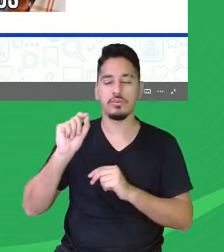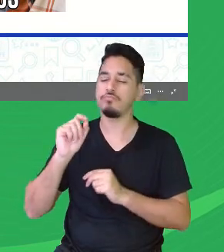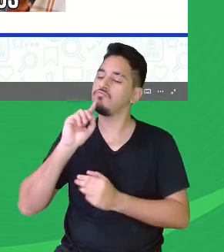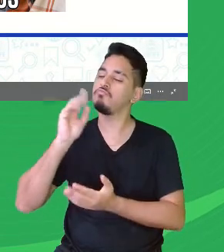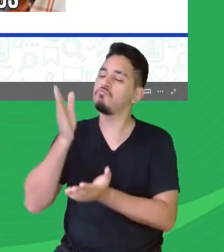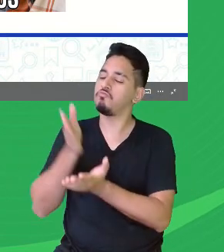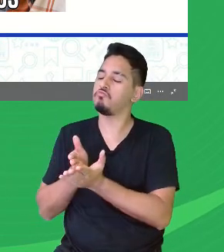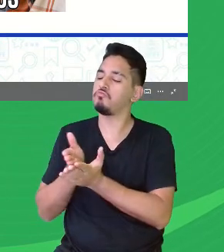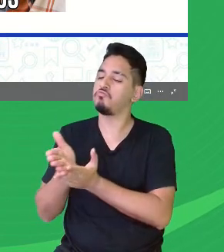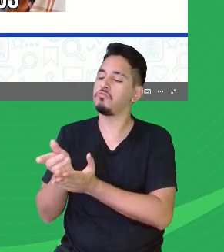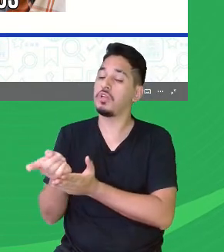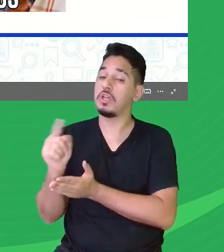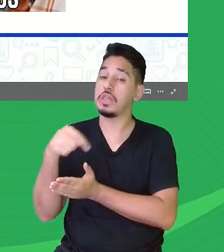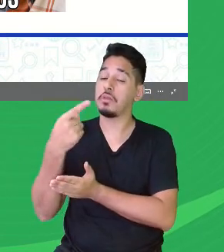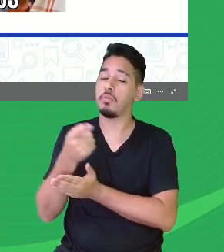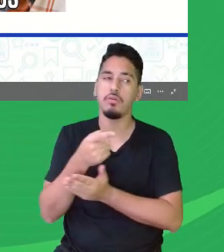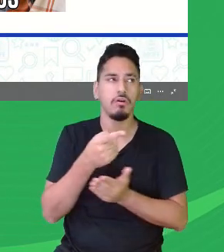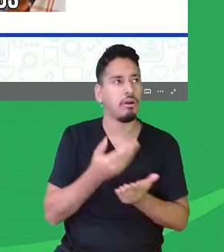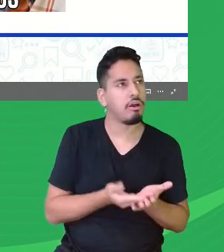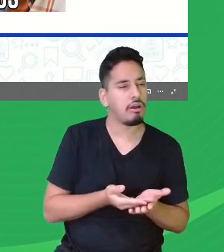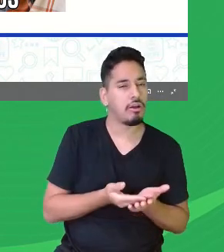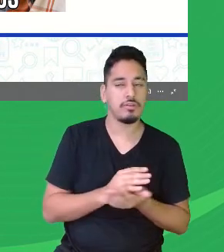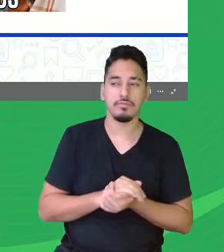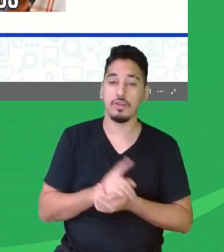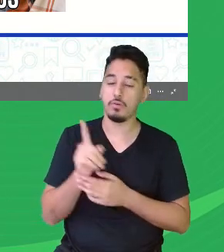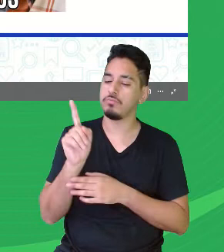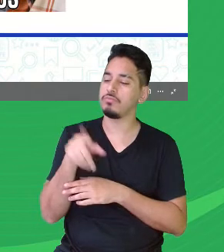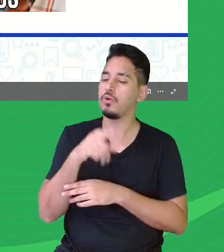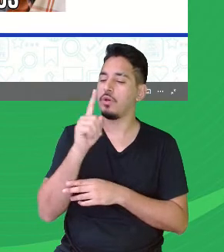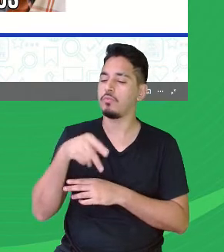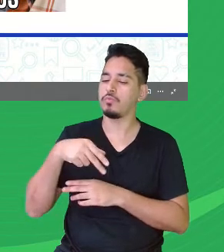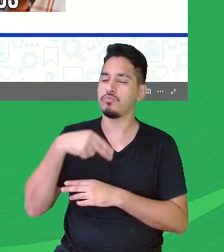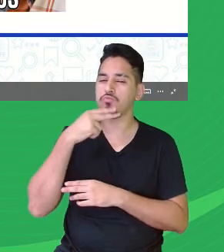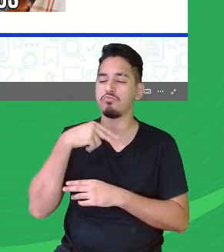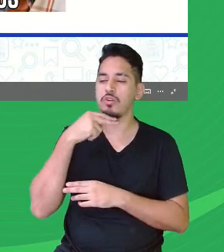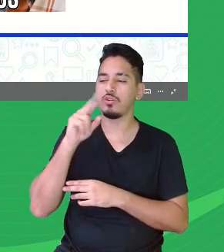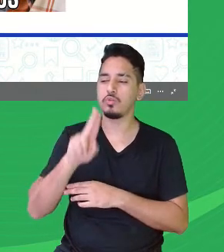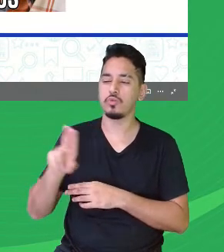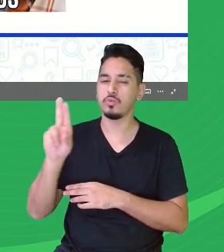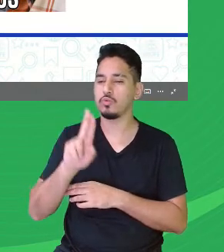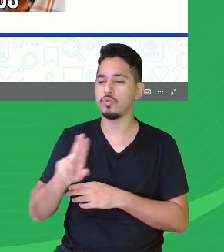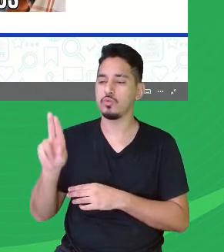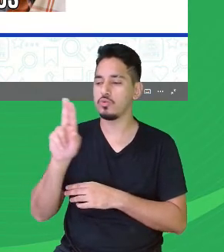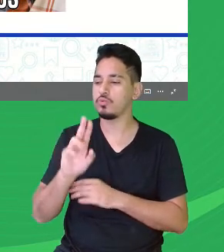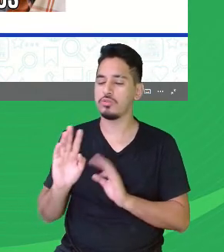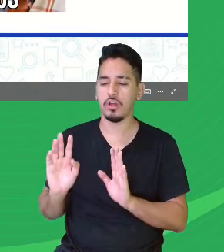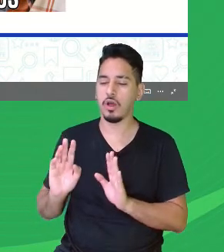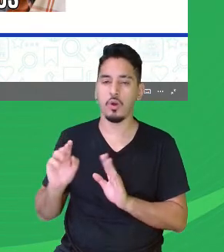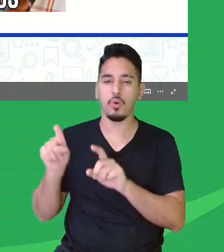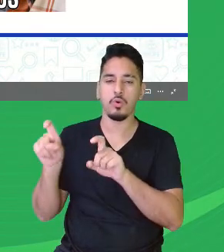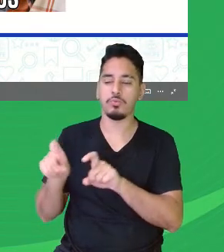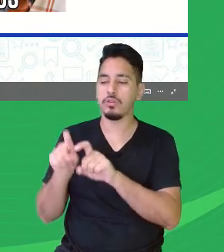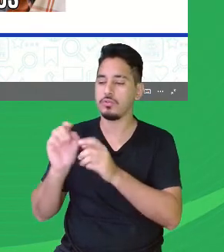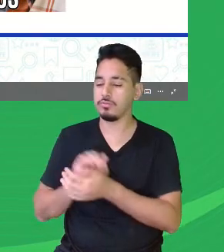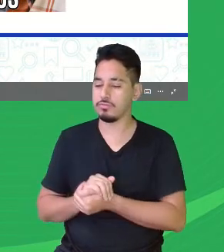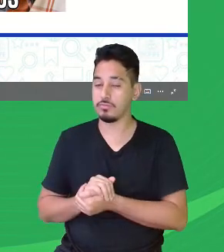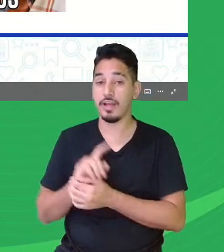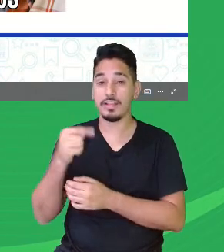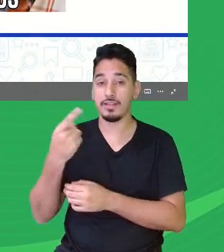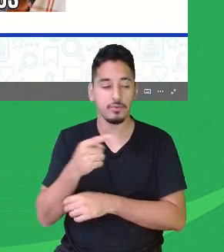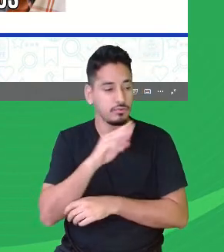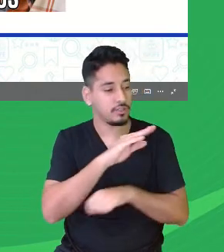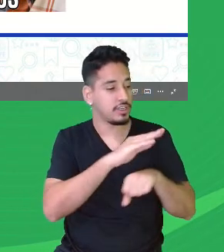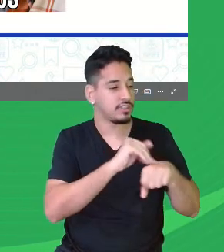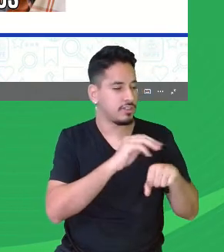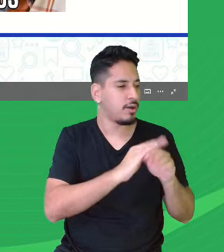confiante e depois um pânico. Proíbo meu neto de usar o computador, uma ação confiante. Chamo ele para passar